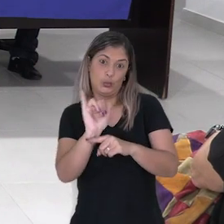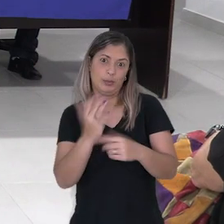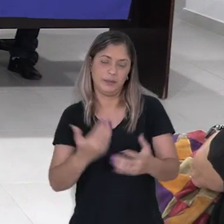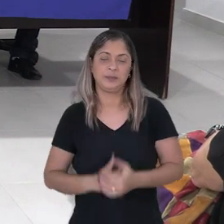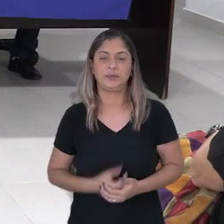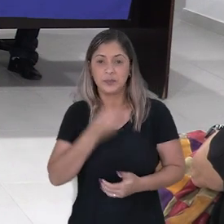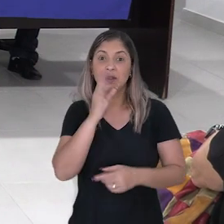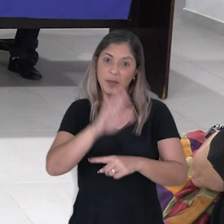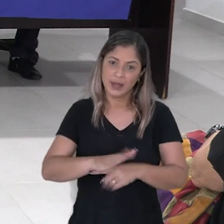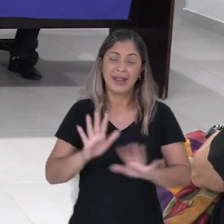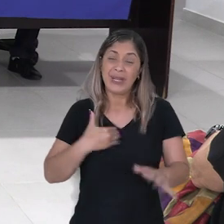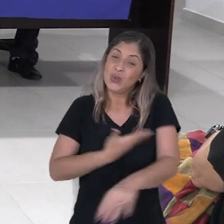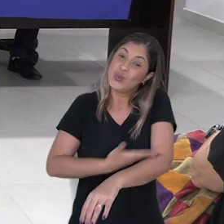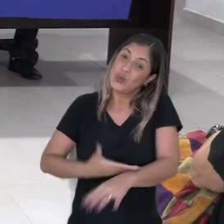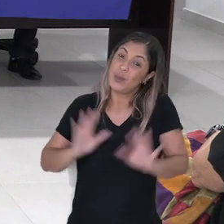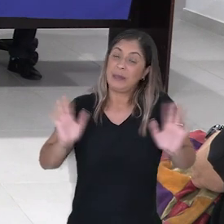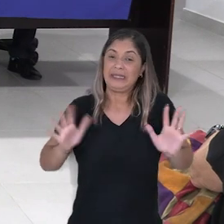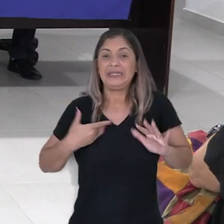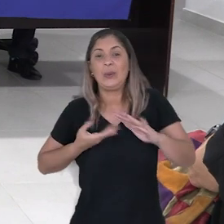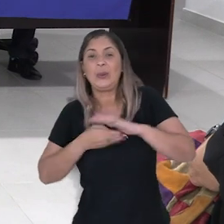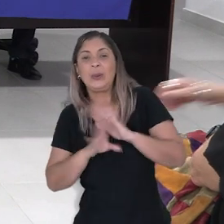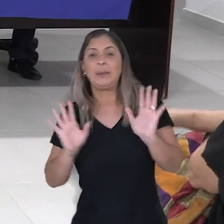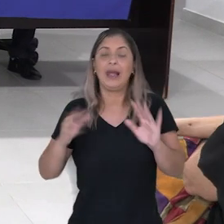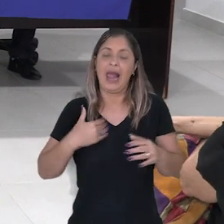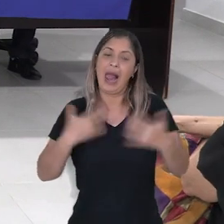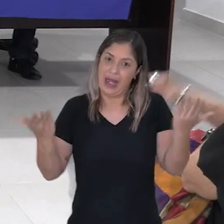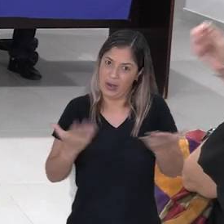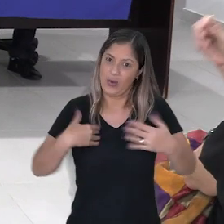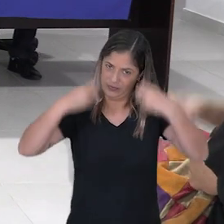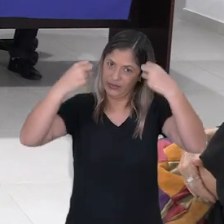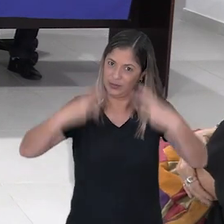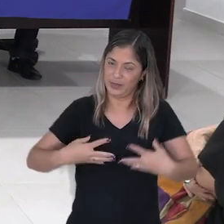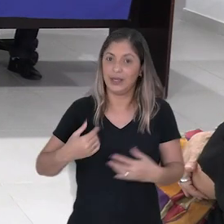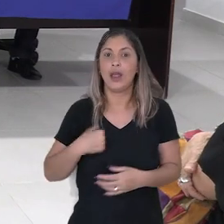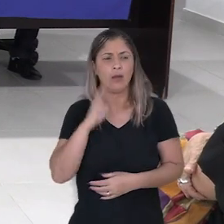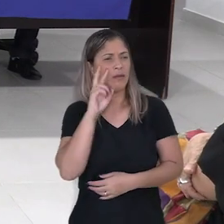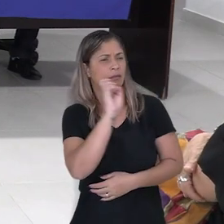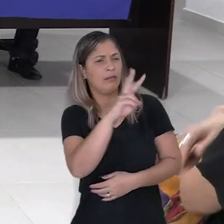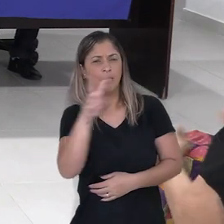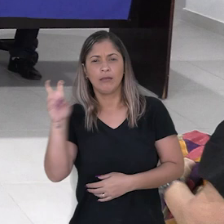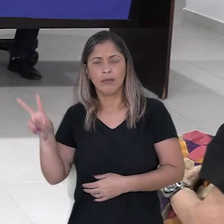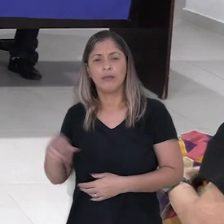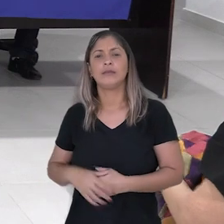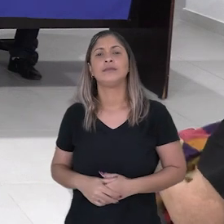Eu não tenho costume de fazer isso por falta de hábito mesmo, mas eu vou fazer dessa vez porque eu tenho visto várias